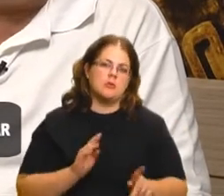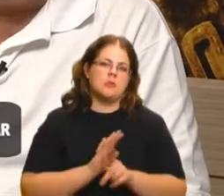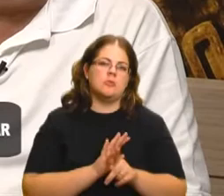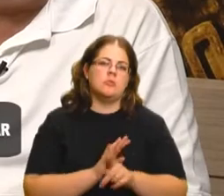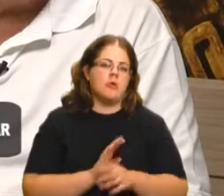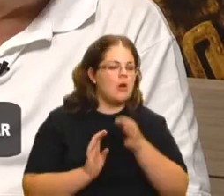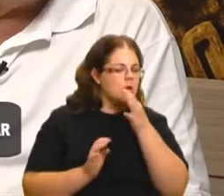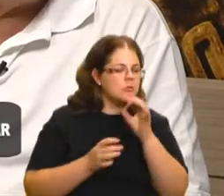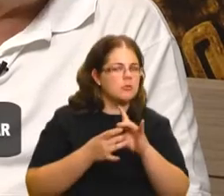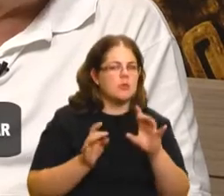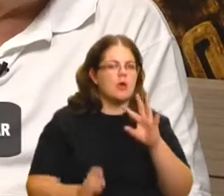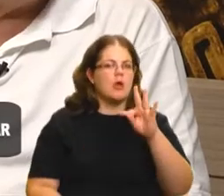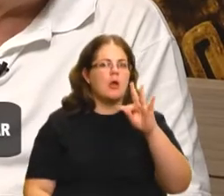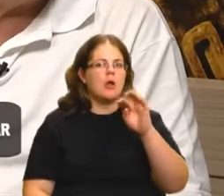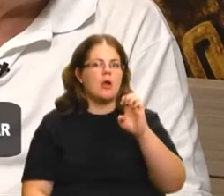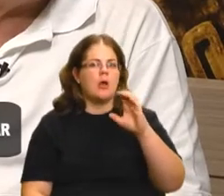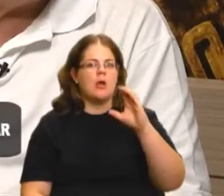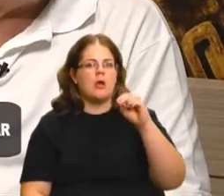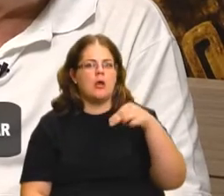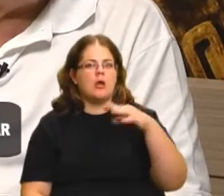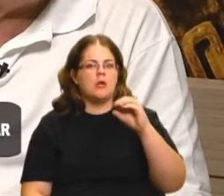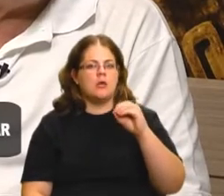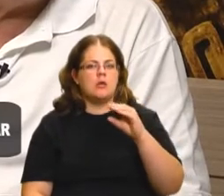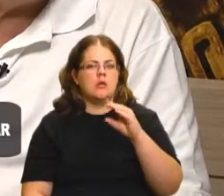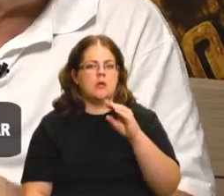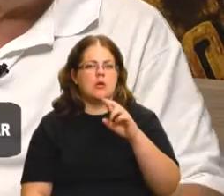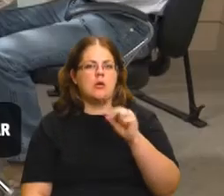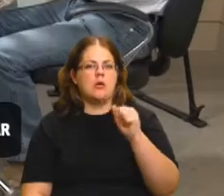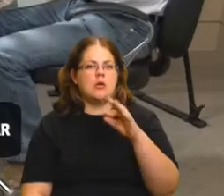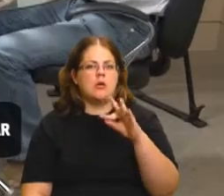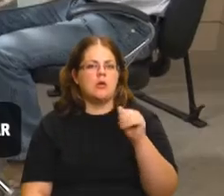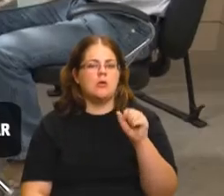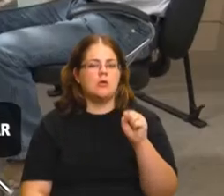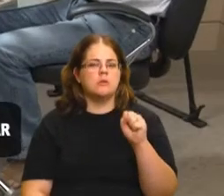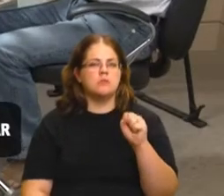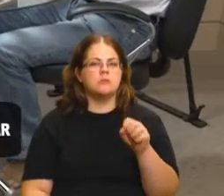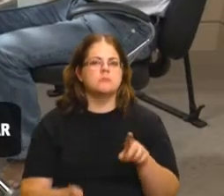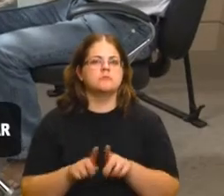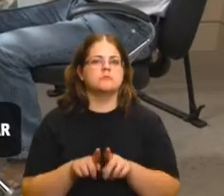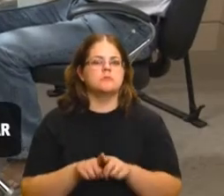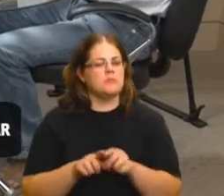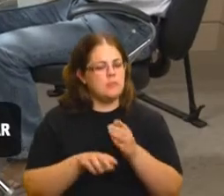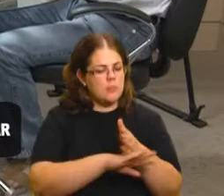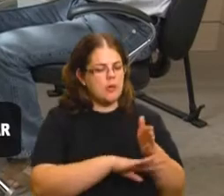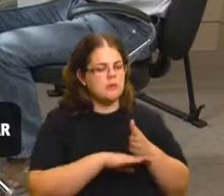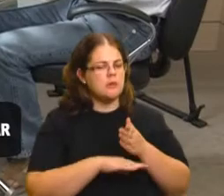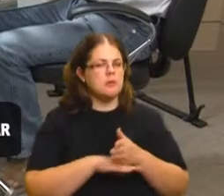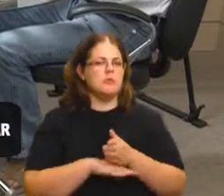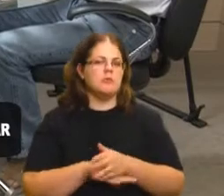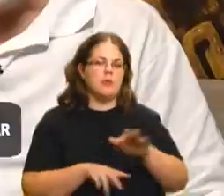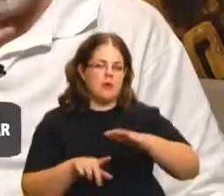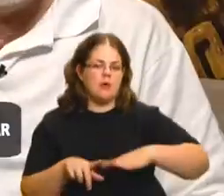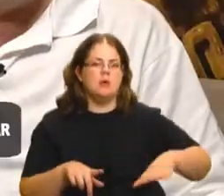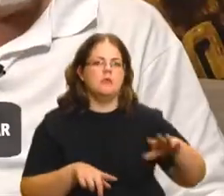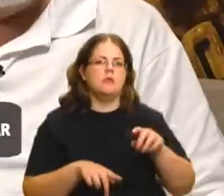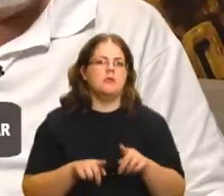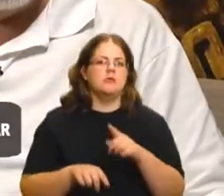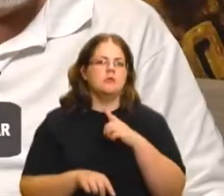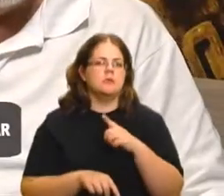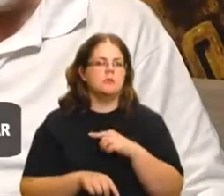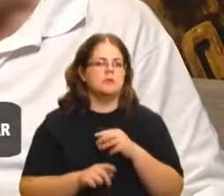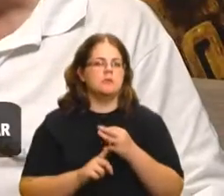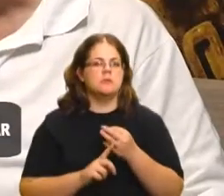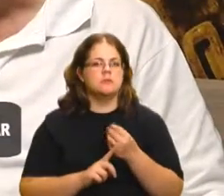tecnocratas, para políticos que associados ao regime, se associam ao regime e que